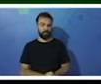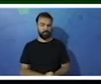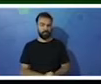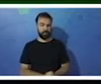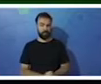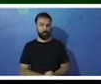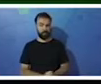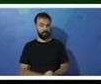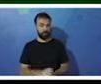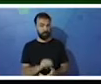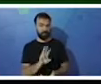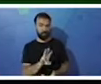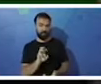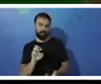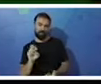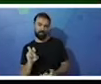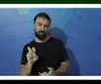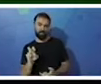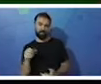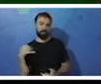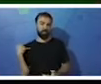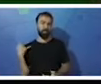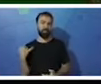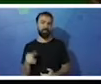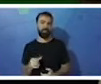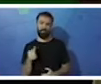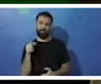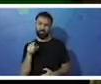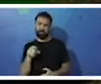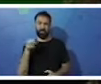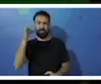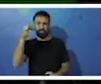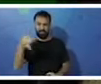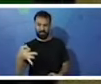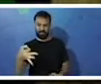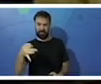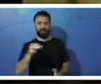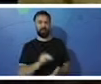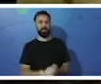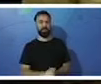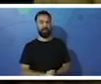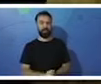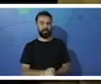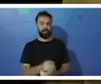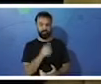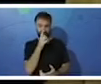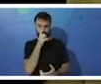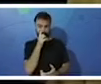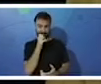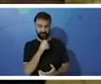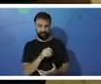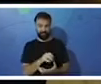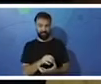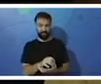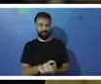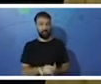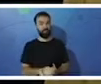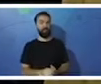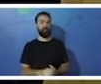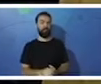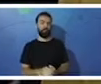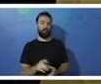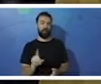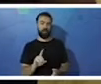falar, ah, eu acho que ela tem 35, aí você acertou, né? Eu tenho 35 anos, aí passa a ser não mais